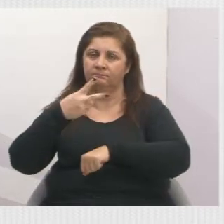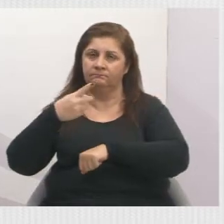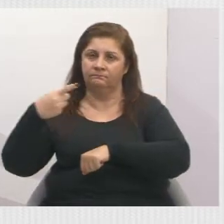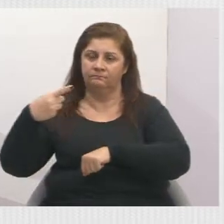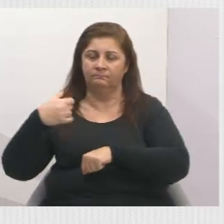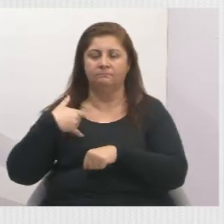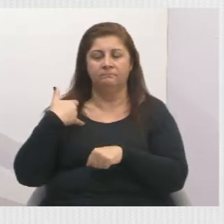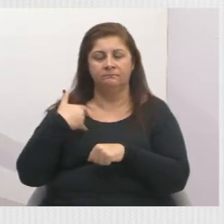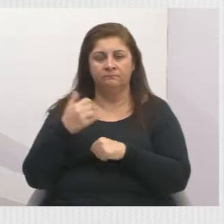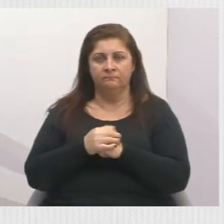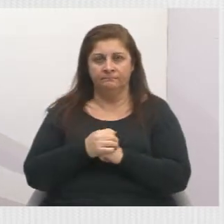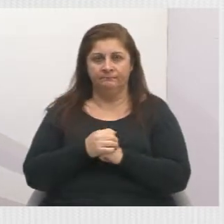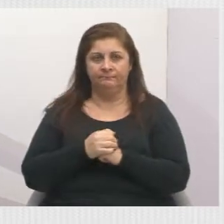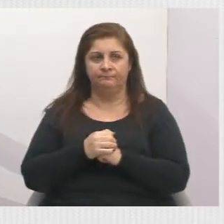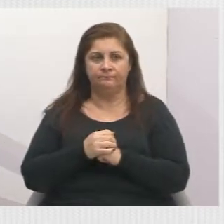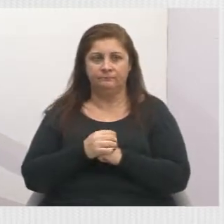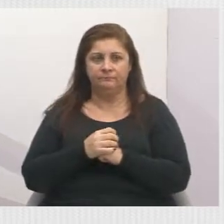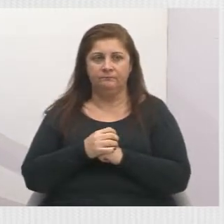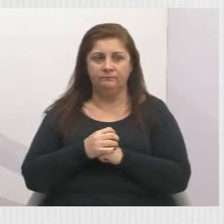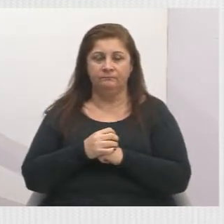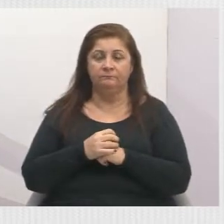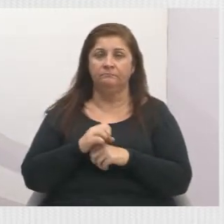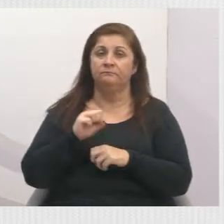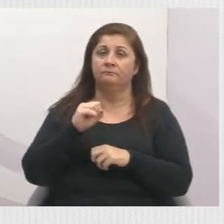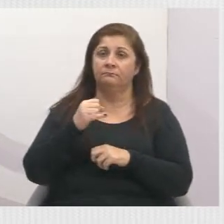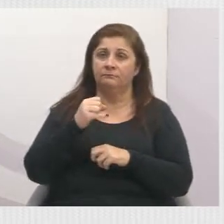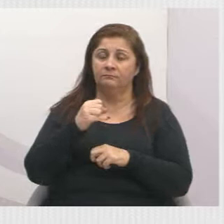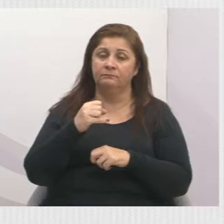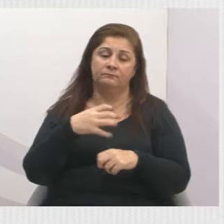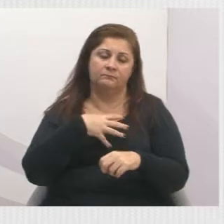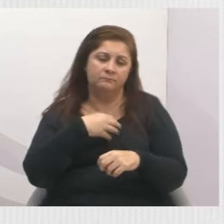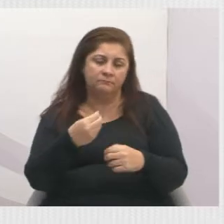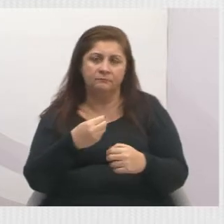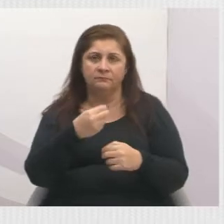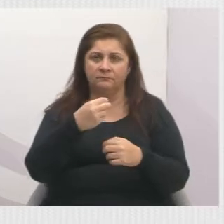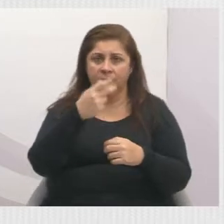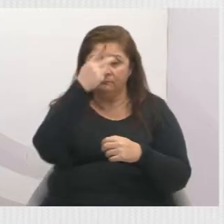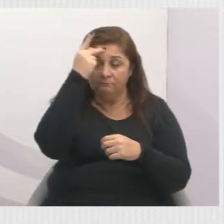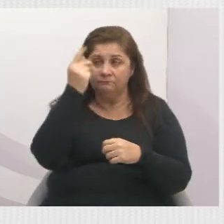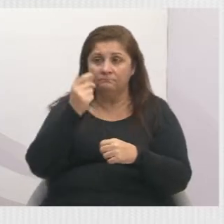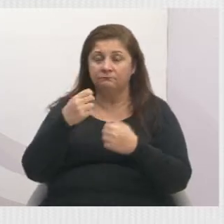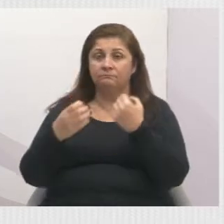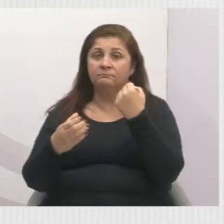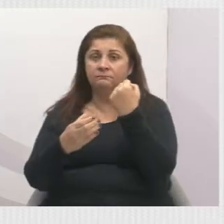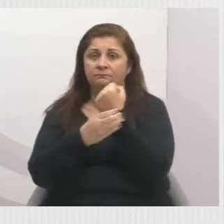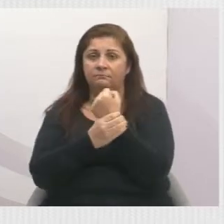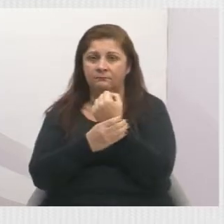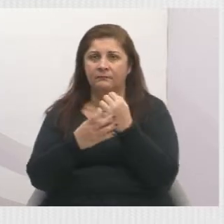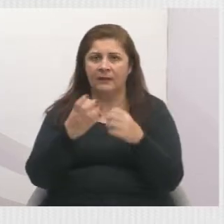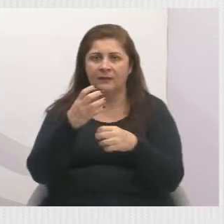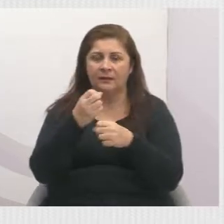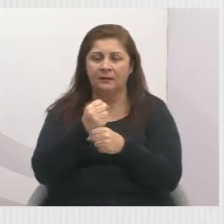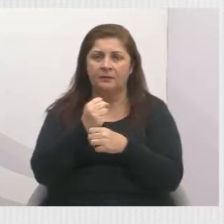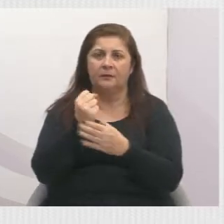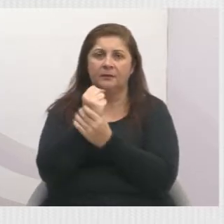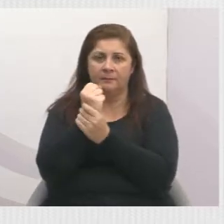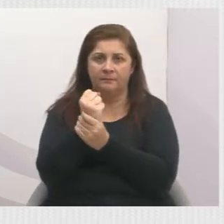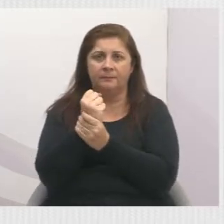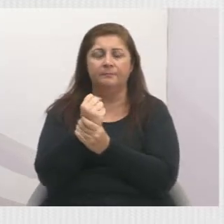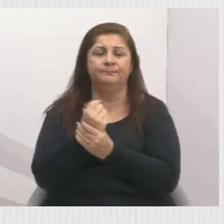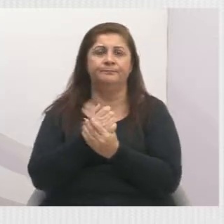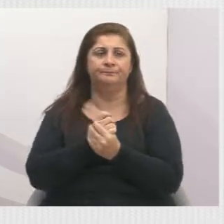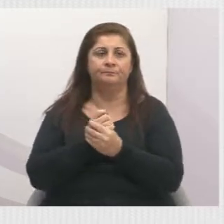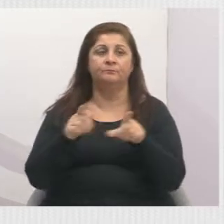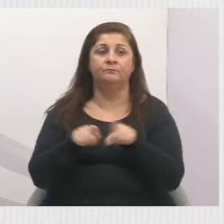idade. Então, os servidores, seus dependentes, terão direito à pensão até os 21 anos de idade. Foi